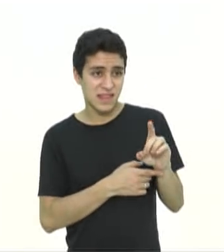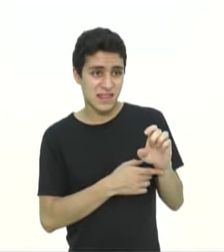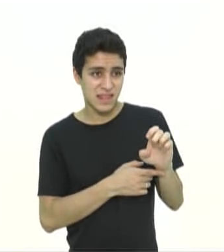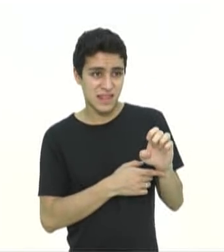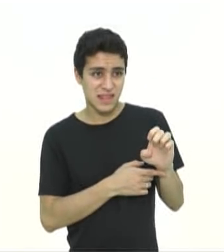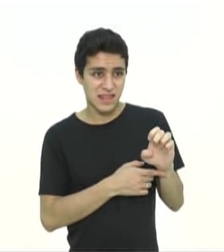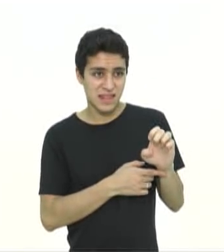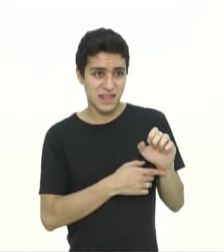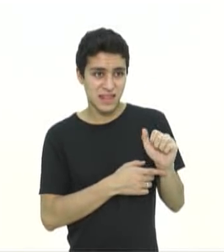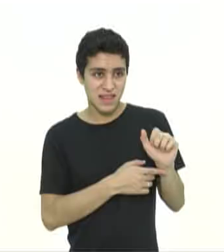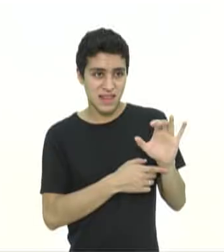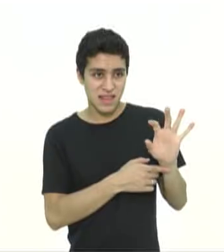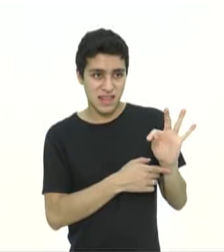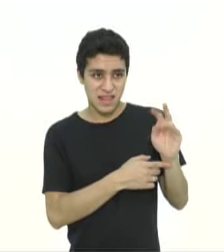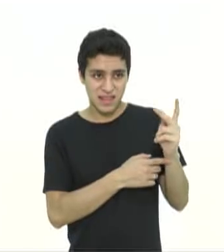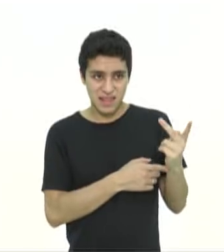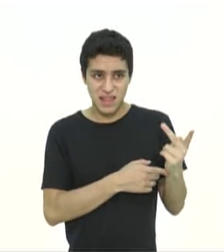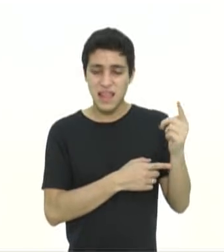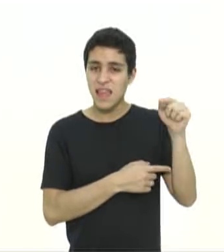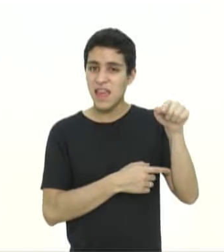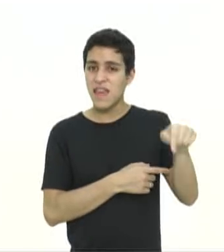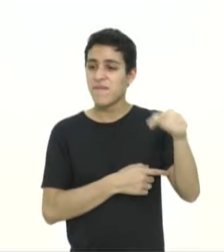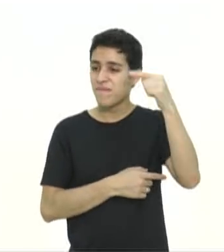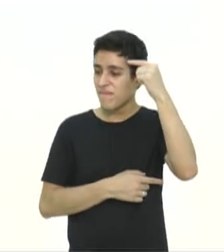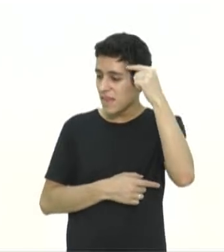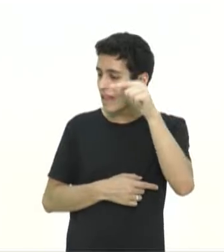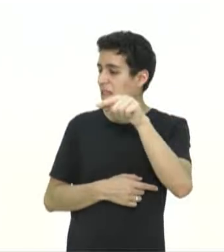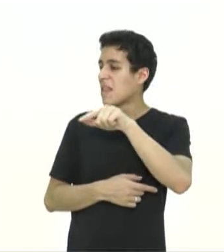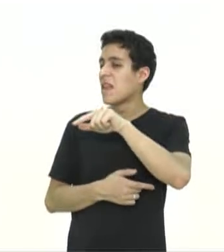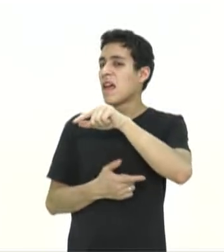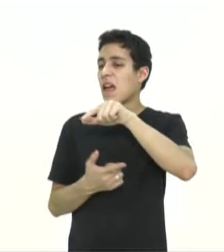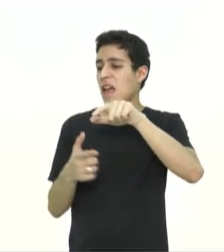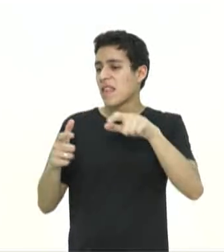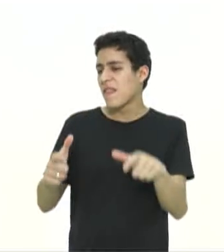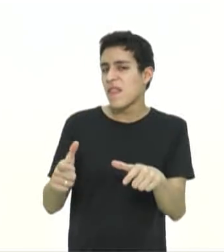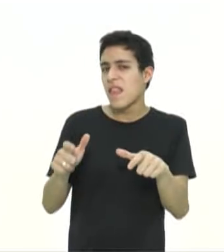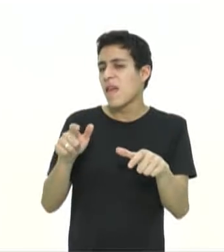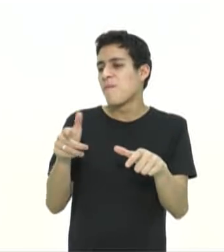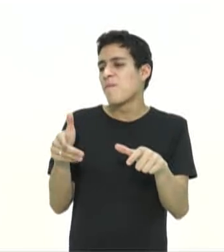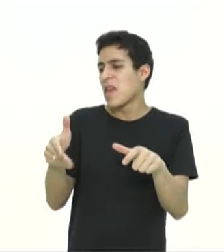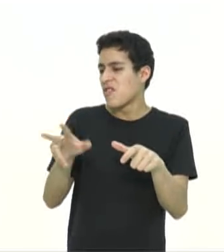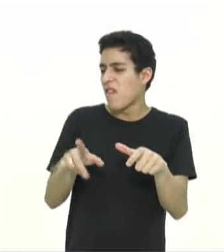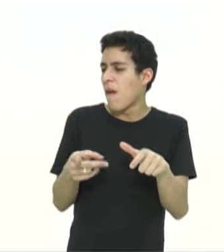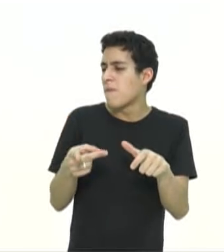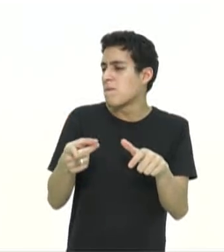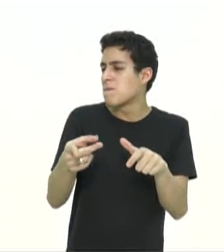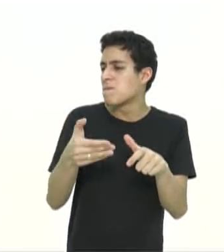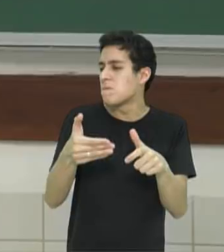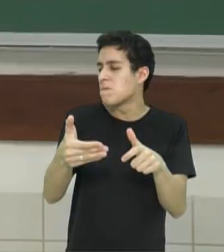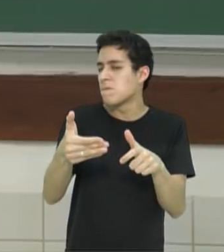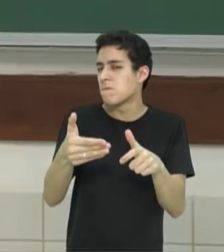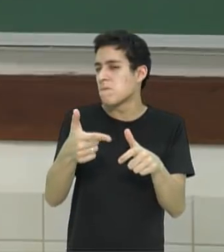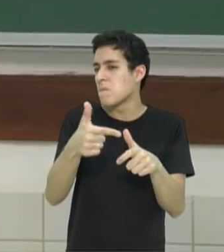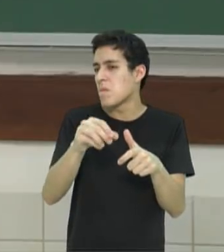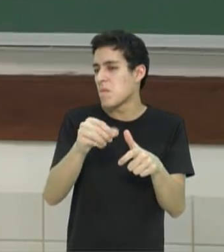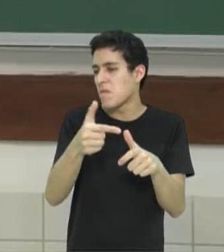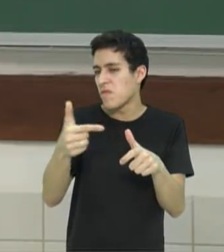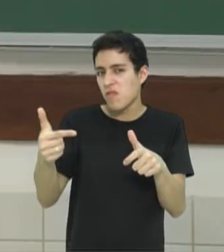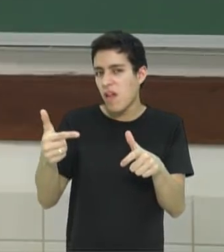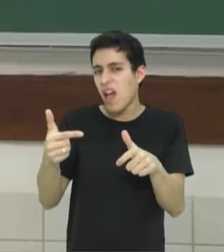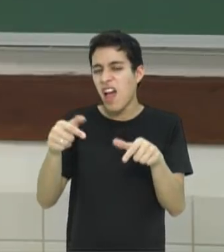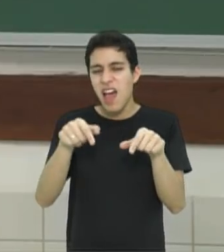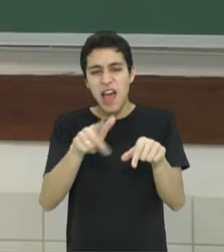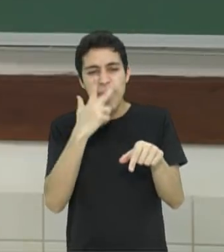achar que a validade do atum garantiria que o mundo não vai acabar. Se eu colocasse aqui qual foi